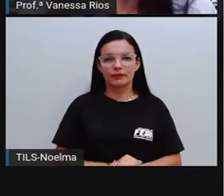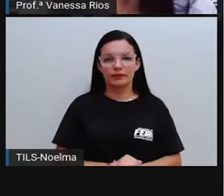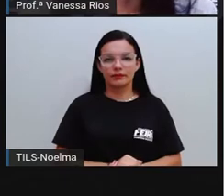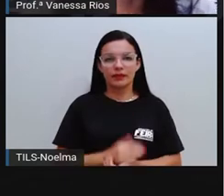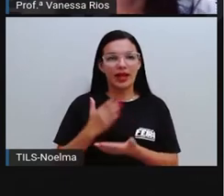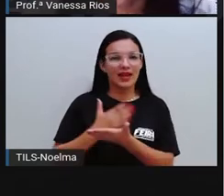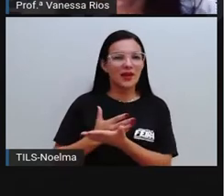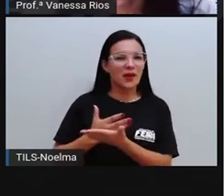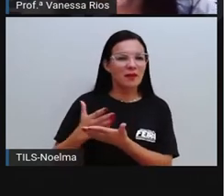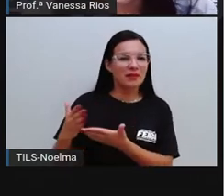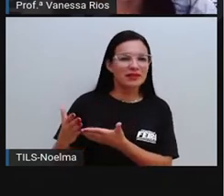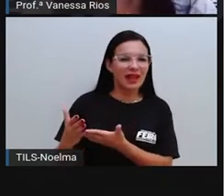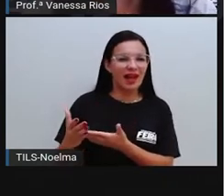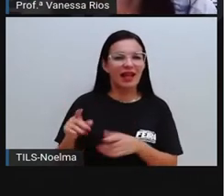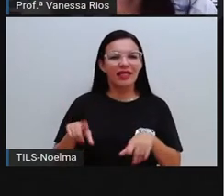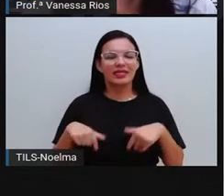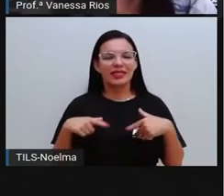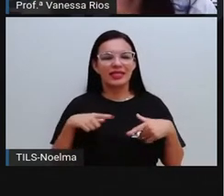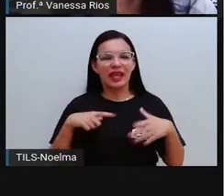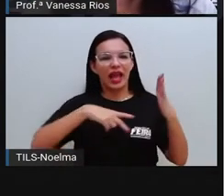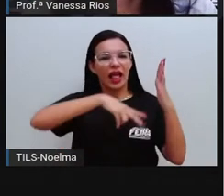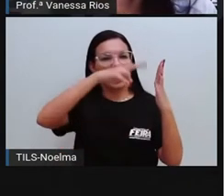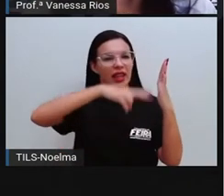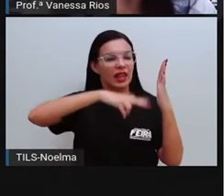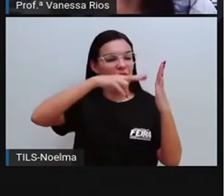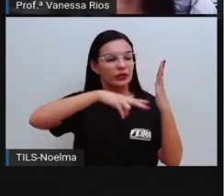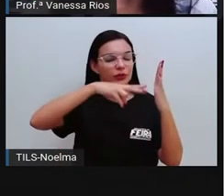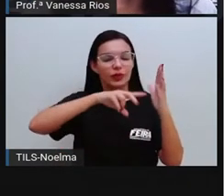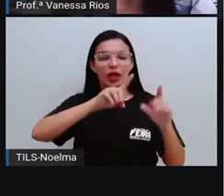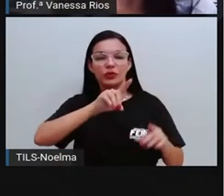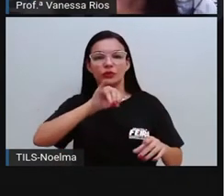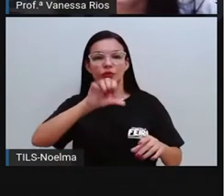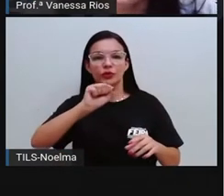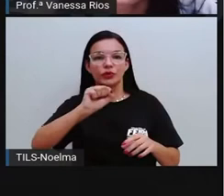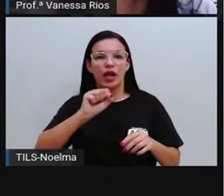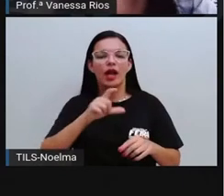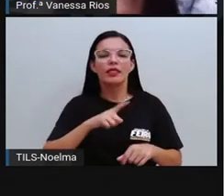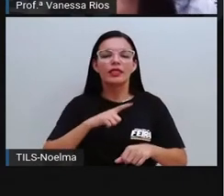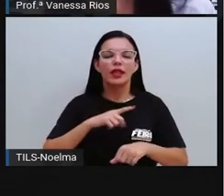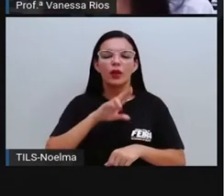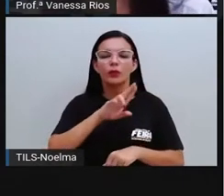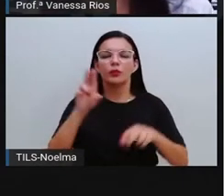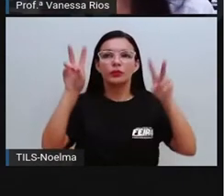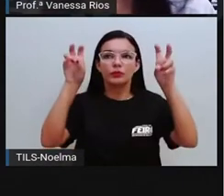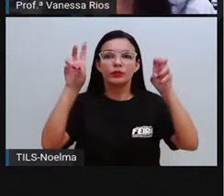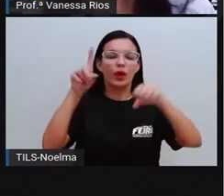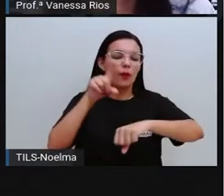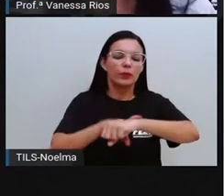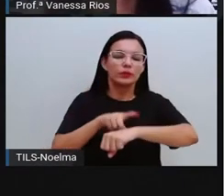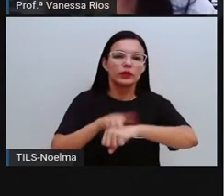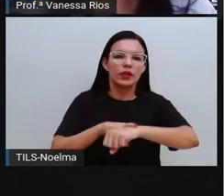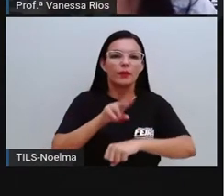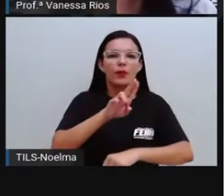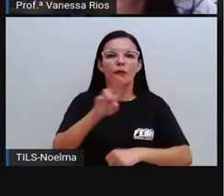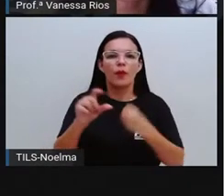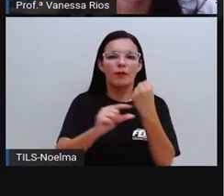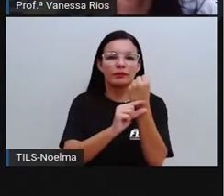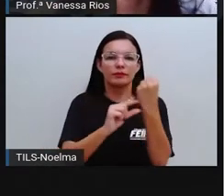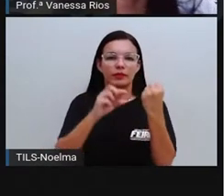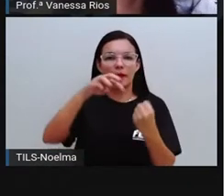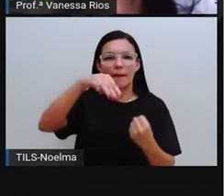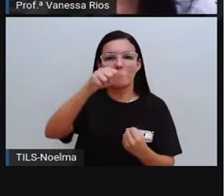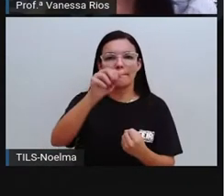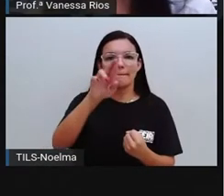como leitura do dia, a Pró trouxe esse poema que se chama O Tempo e foi escrito aí por Mário